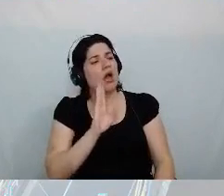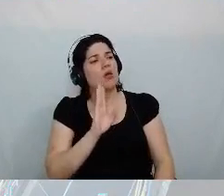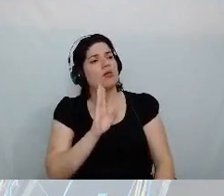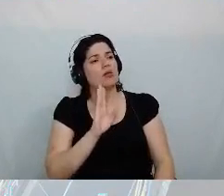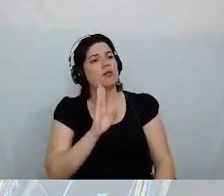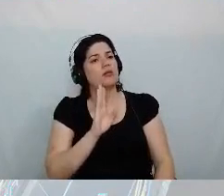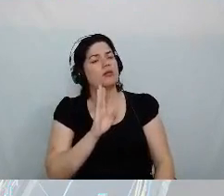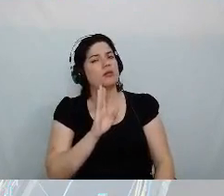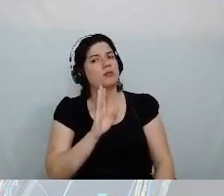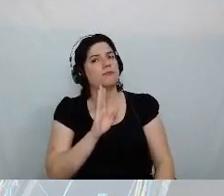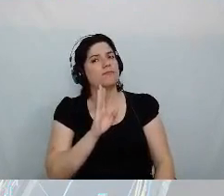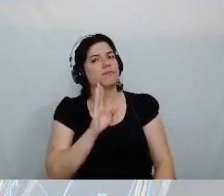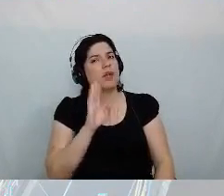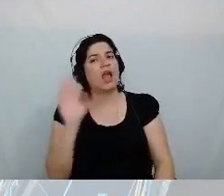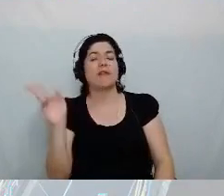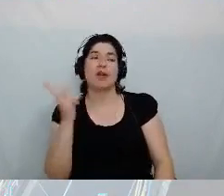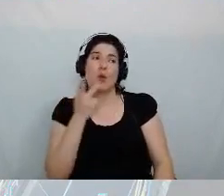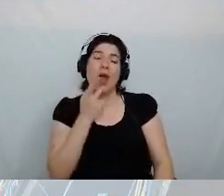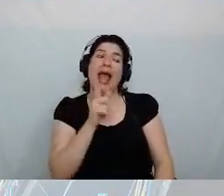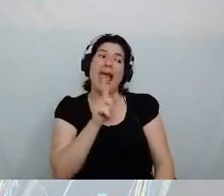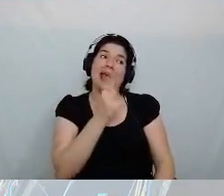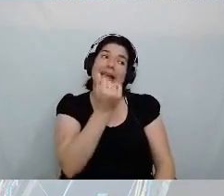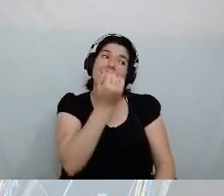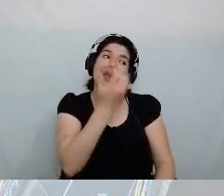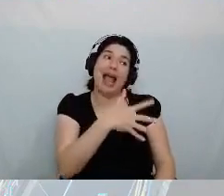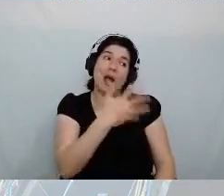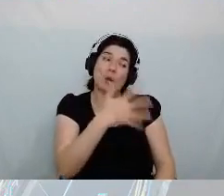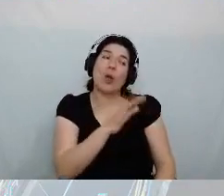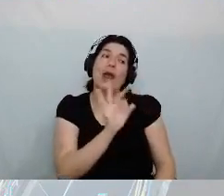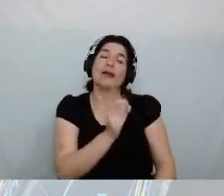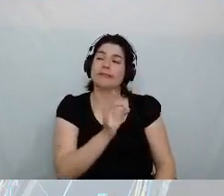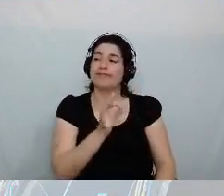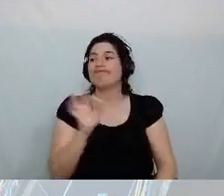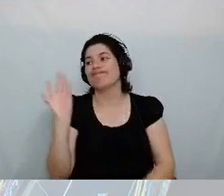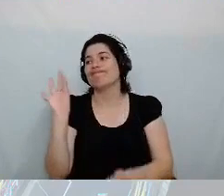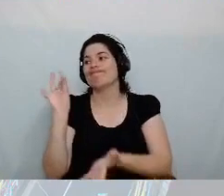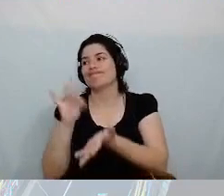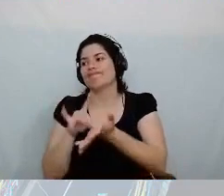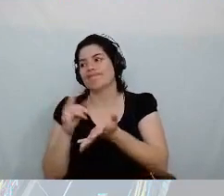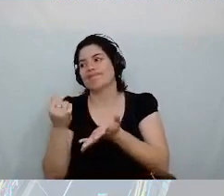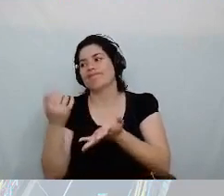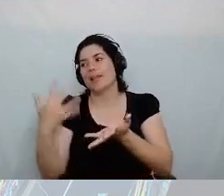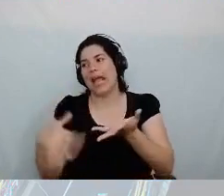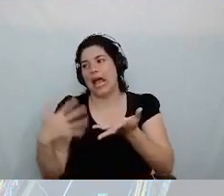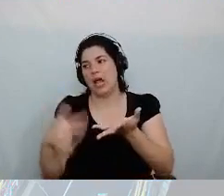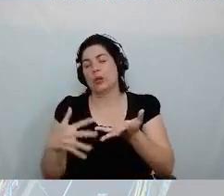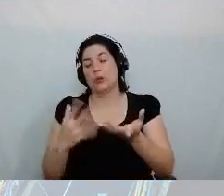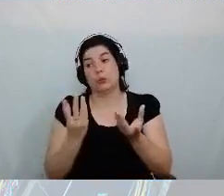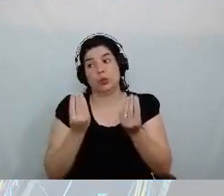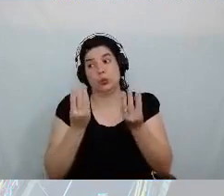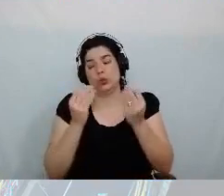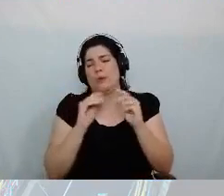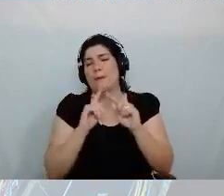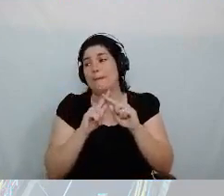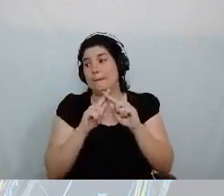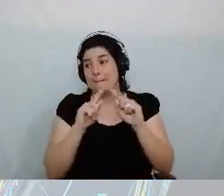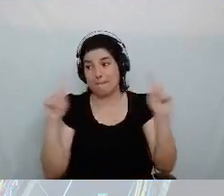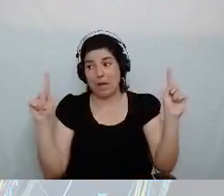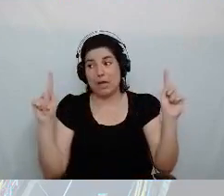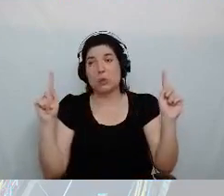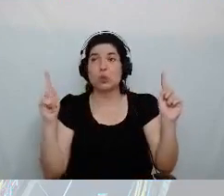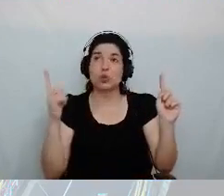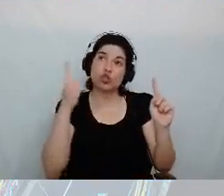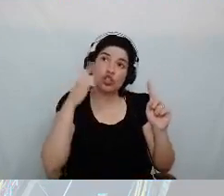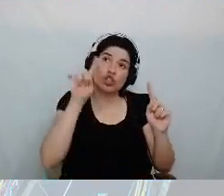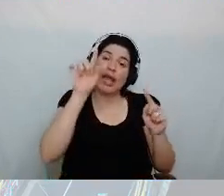Aí ela falou assim, mas é caro, né? Eu falei, é verdade, é caro. O restaurante é bastante caro. Mas, num dia tal da